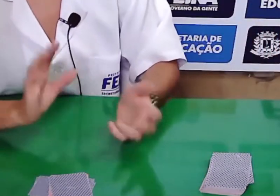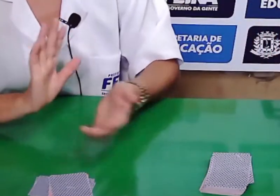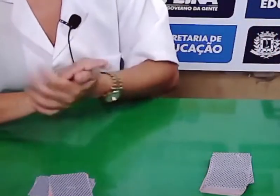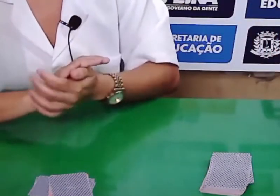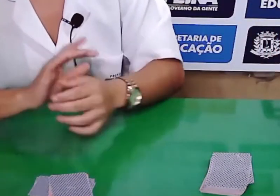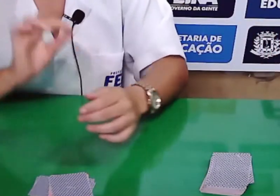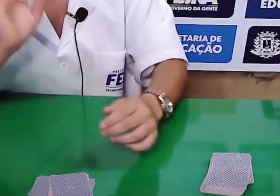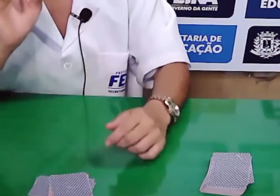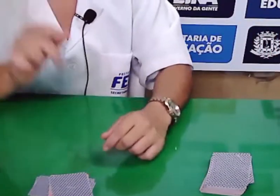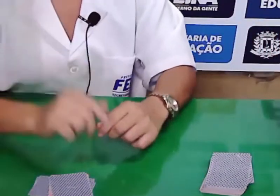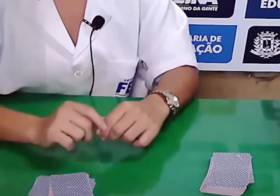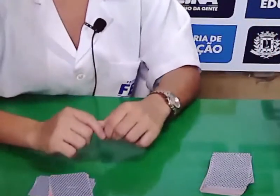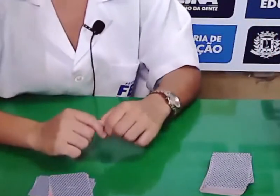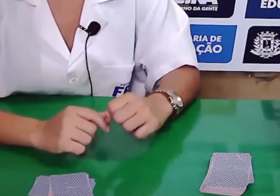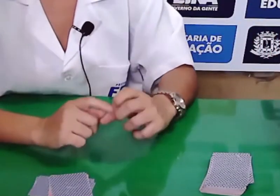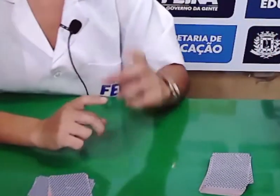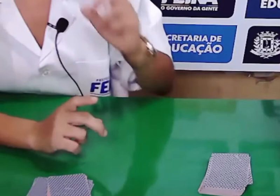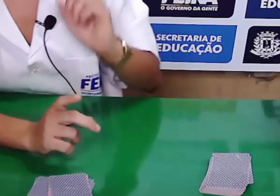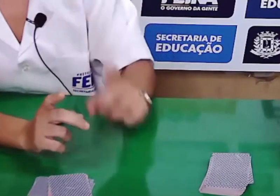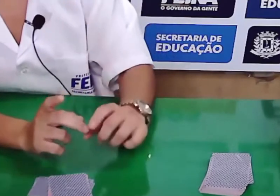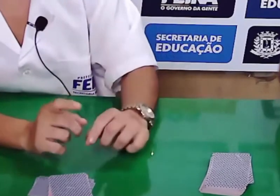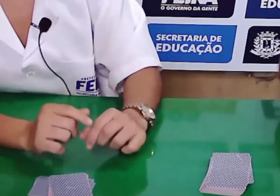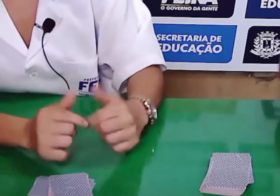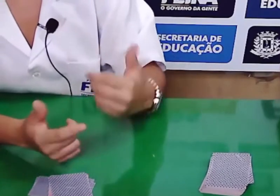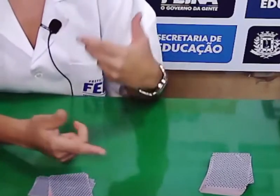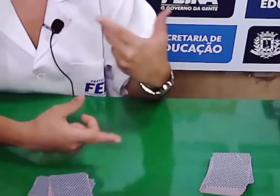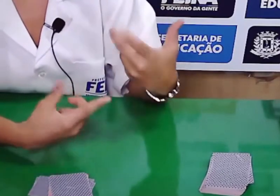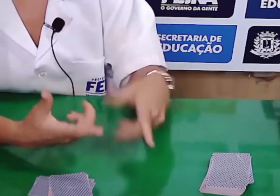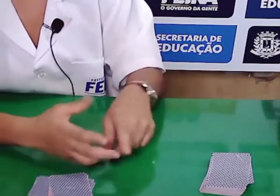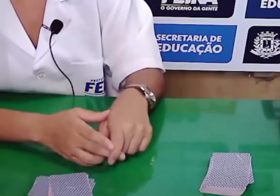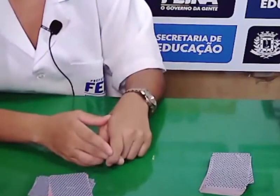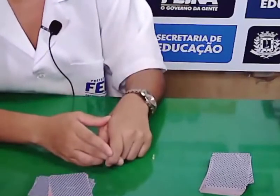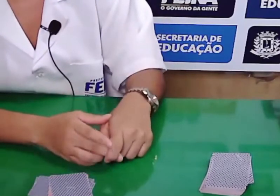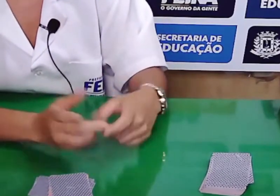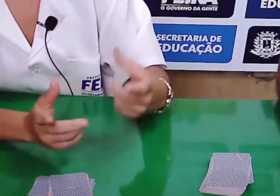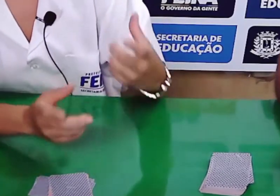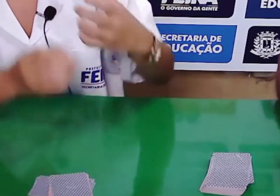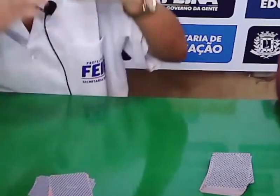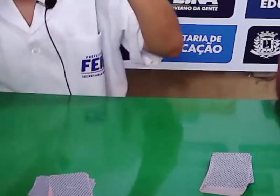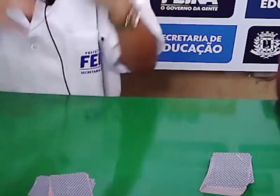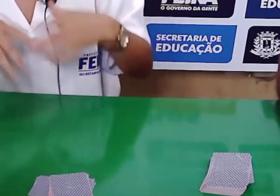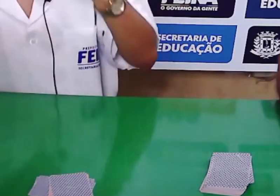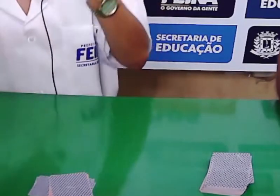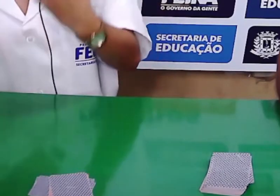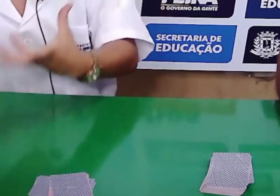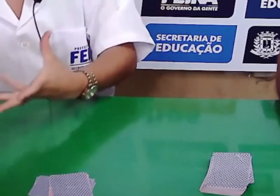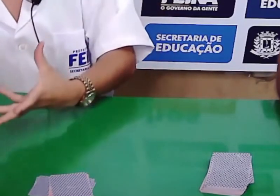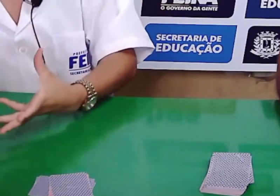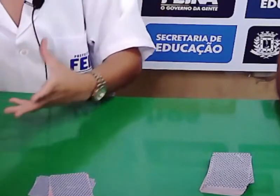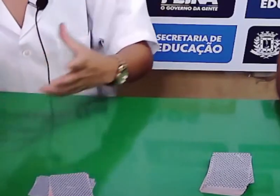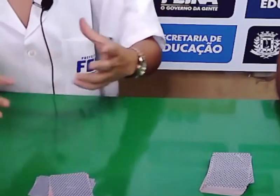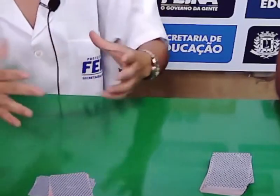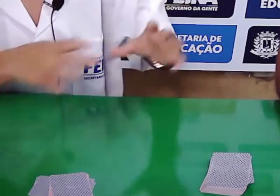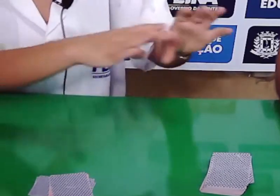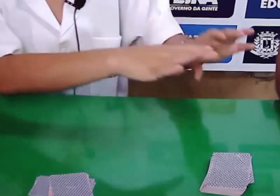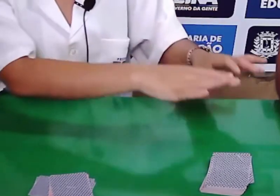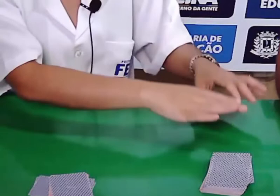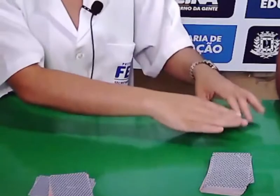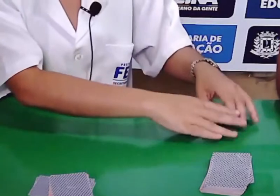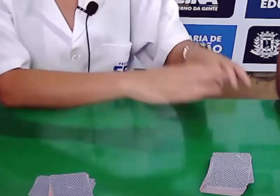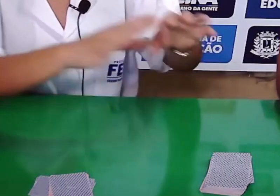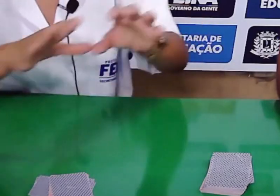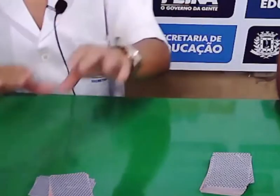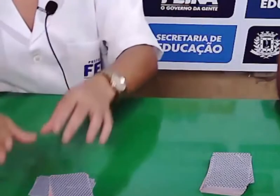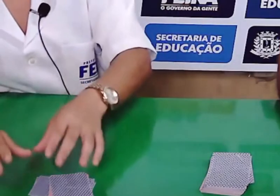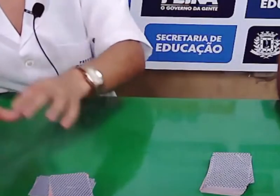ela. Muito bem. Se tivesse empatado mesmo o segundo ano, se fosse uma situação de empate, o que era que aconteceria, pró?